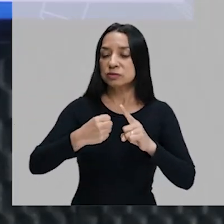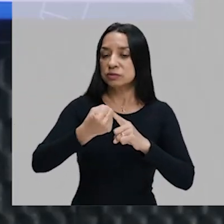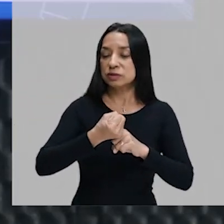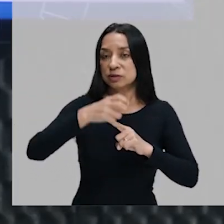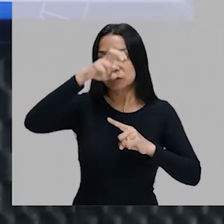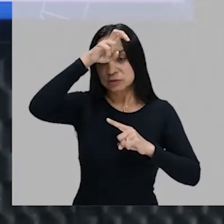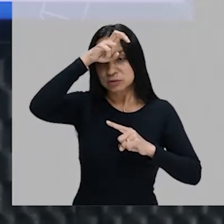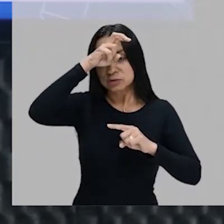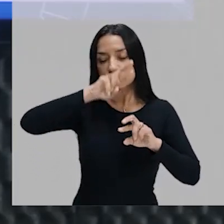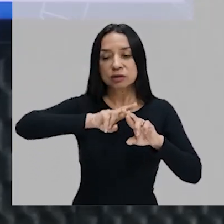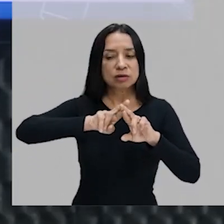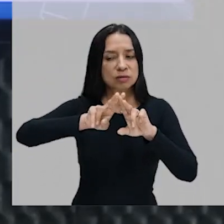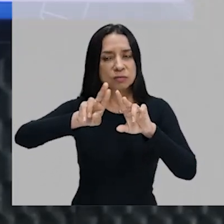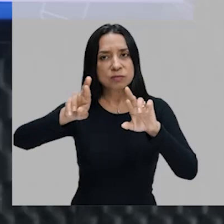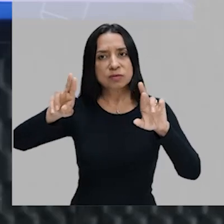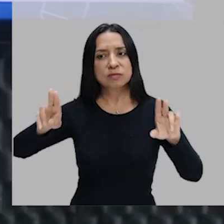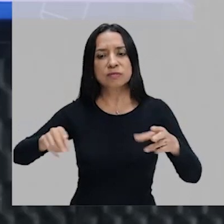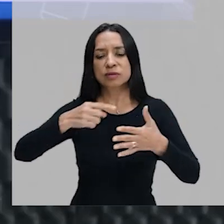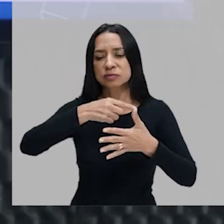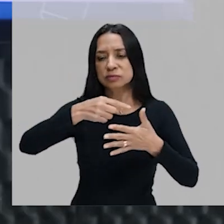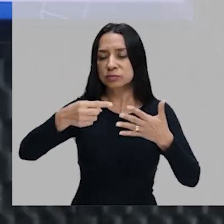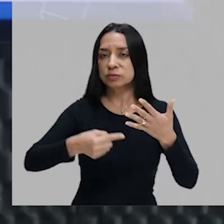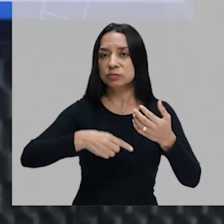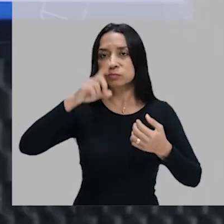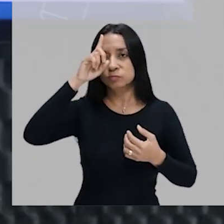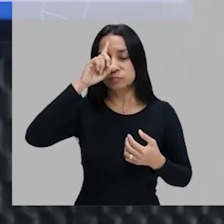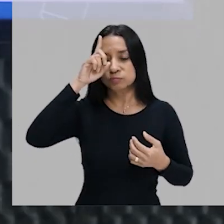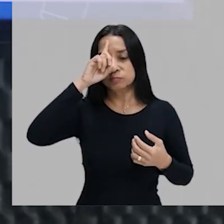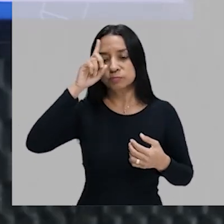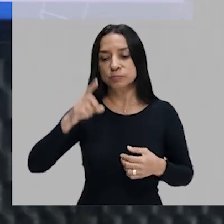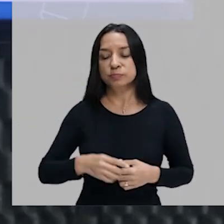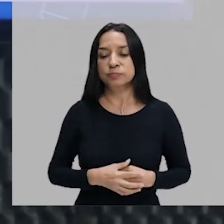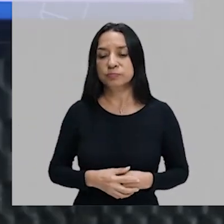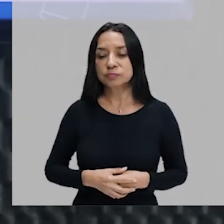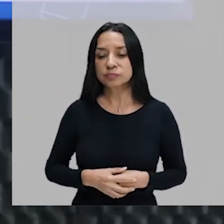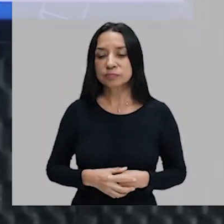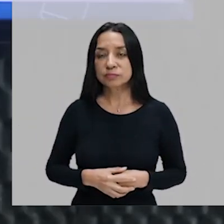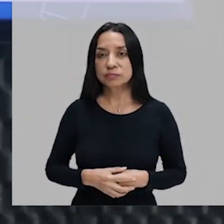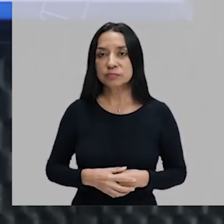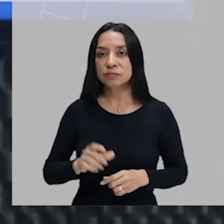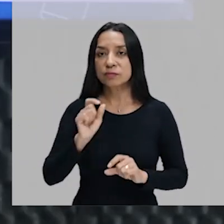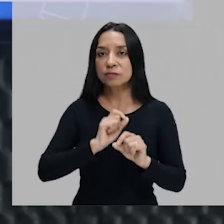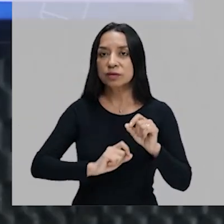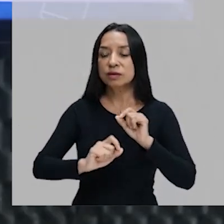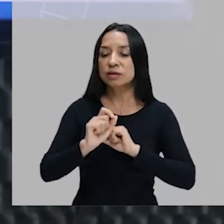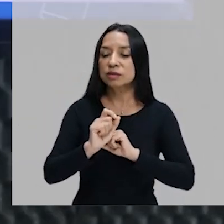egípcia em vários aspectos do cotidiano. E ela era